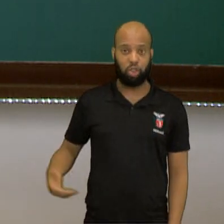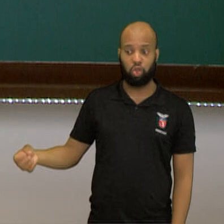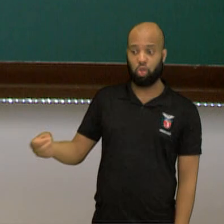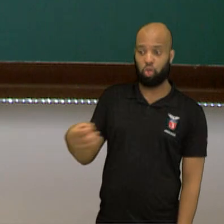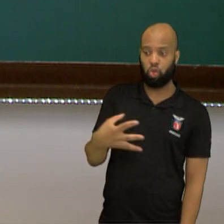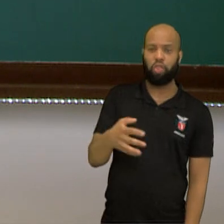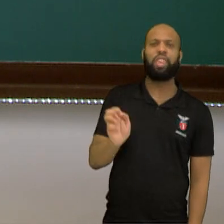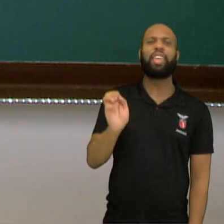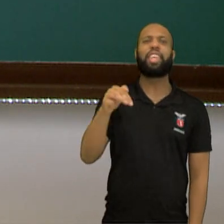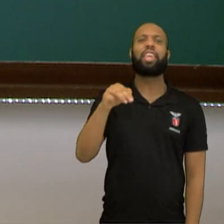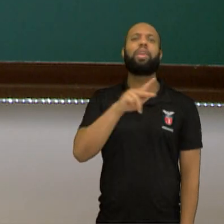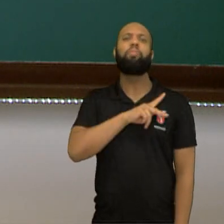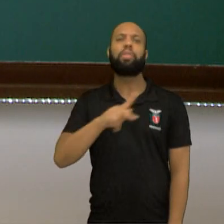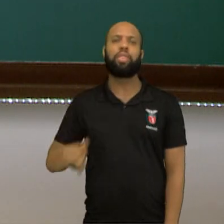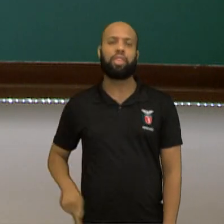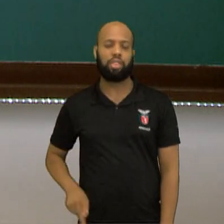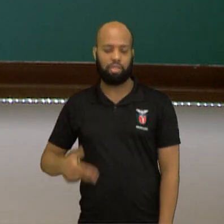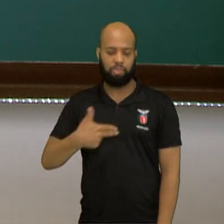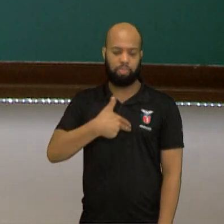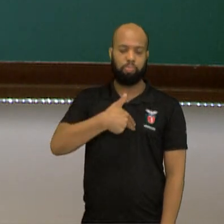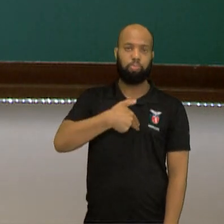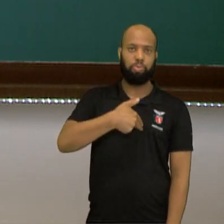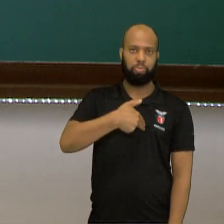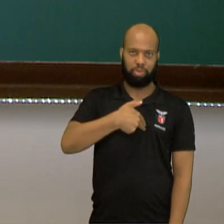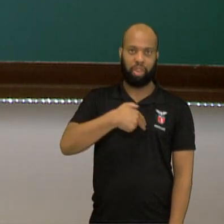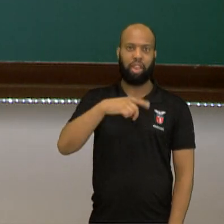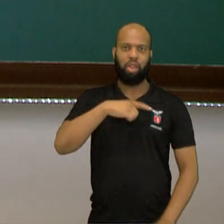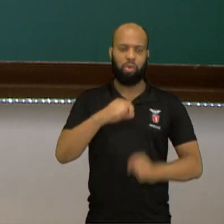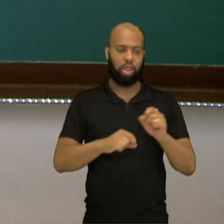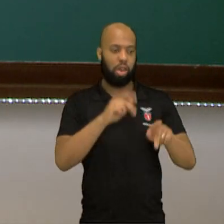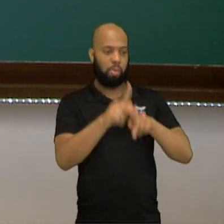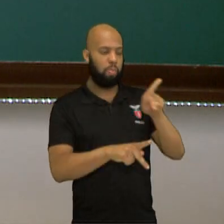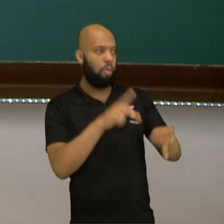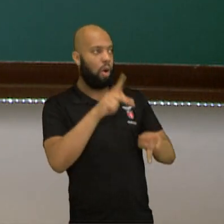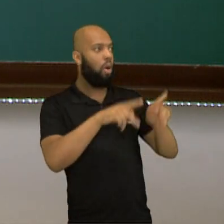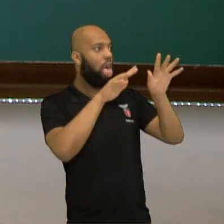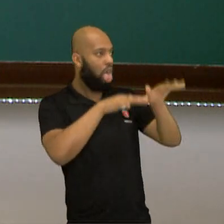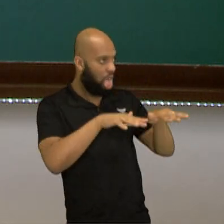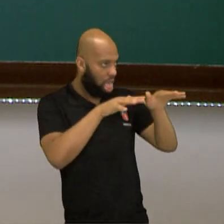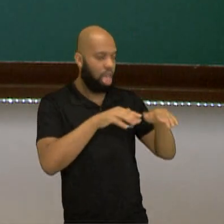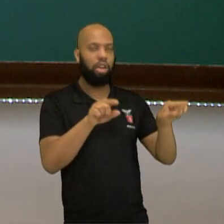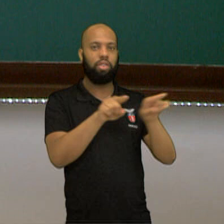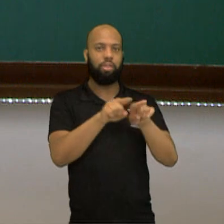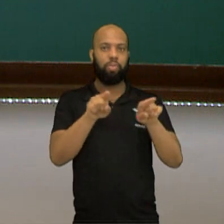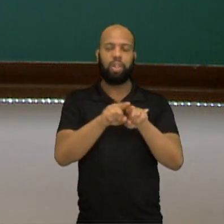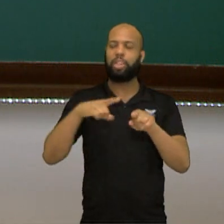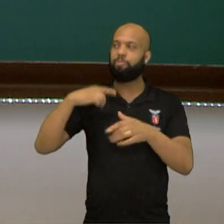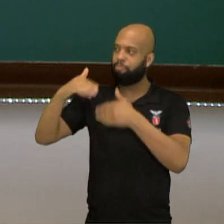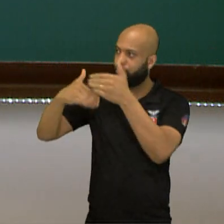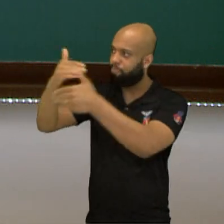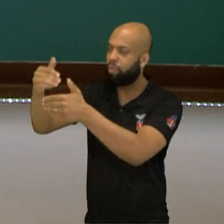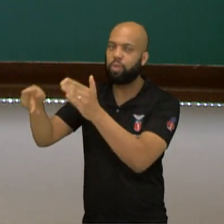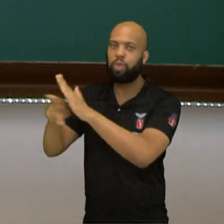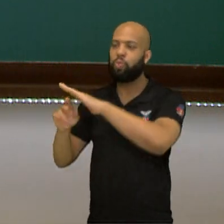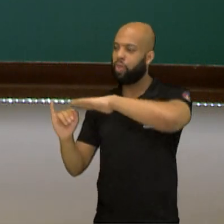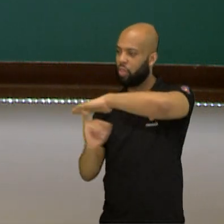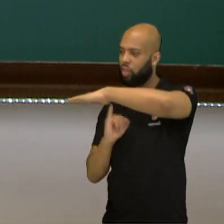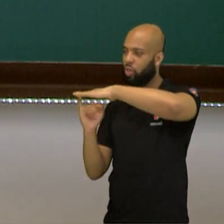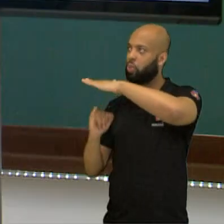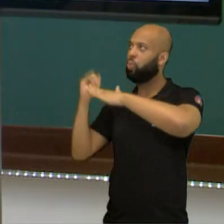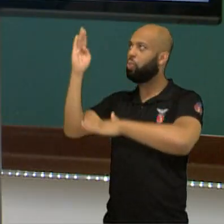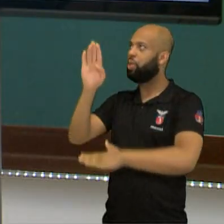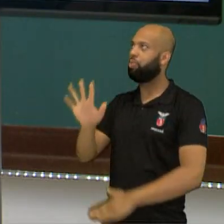O populismo e o desenvolvimento nacional. Então nós vamos estudar essa política